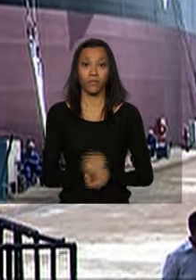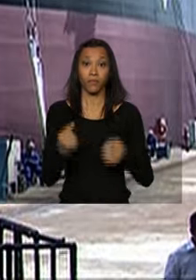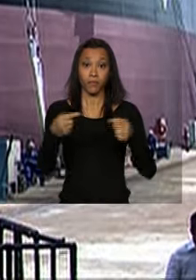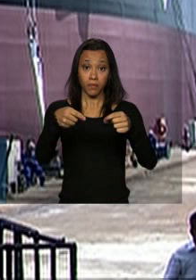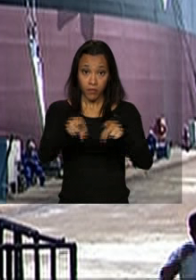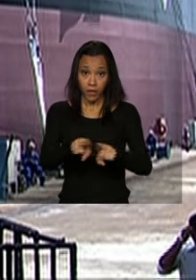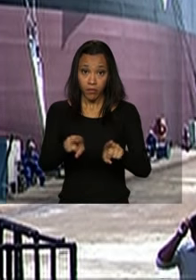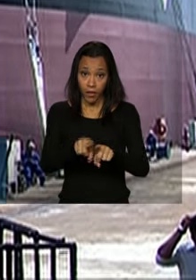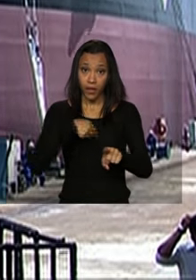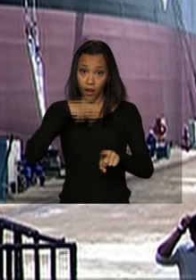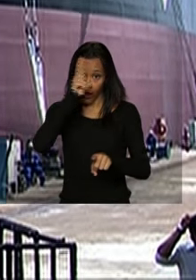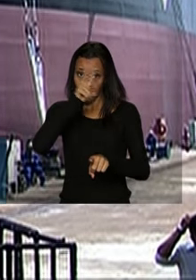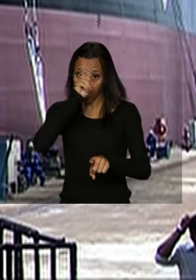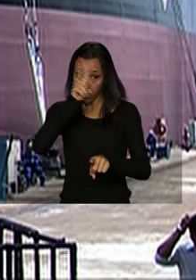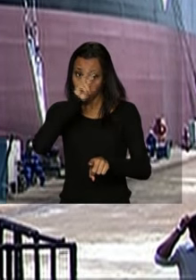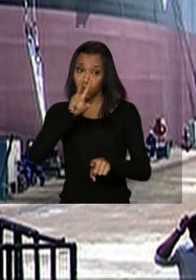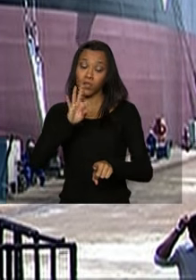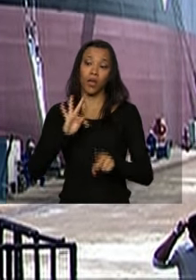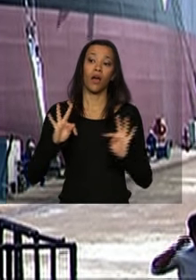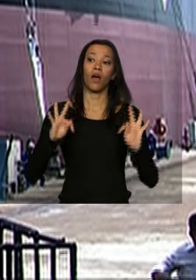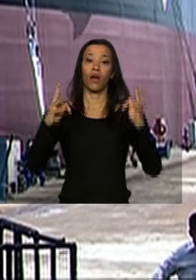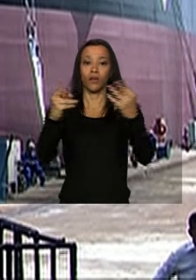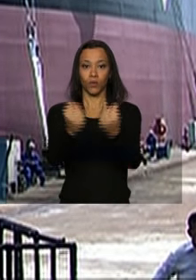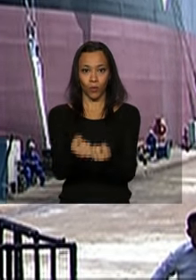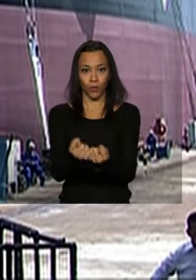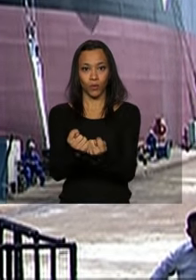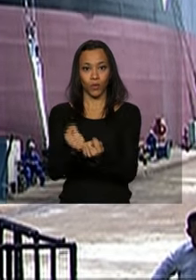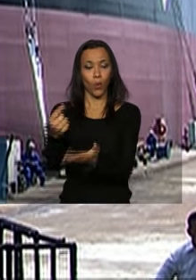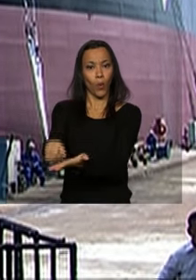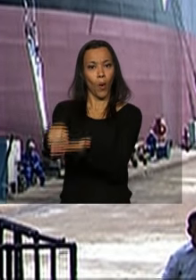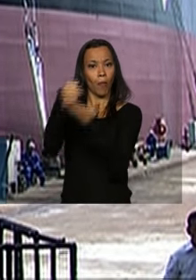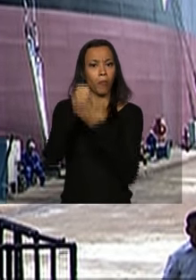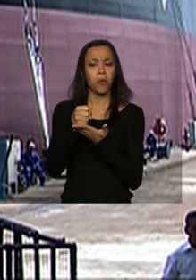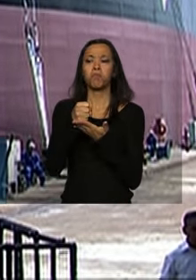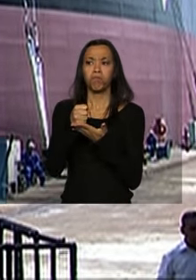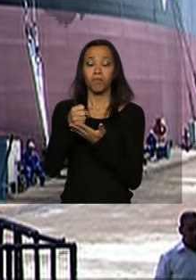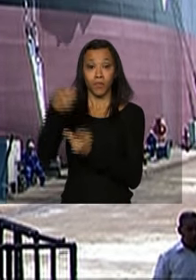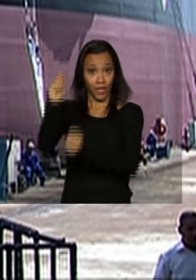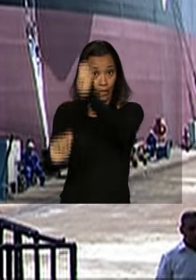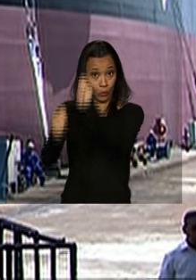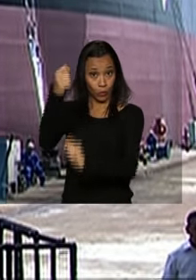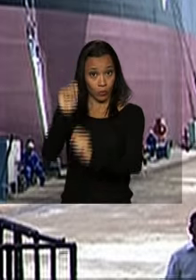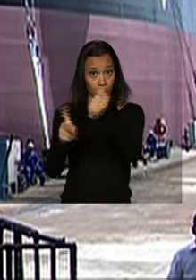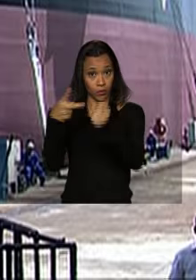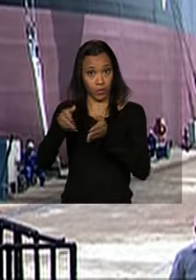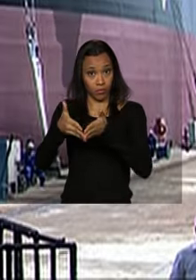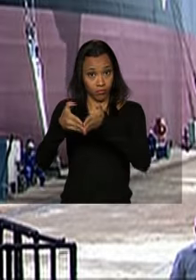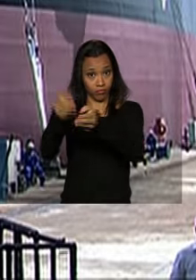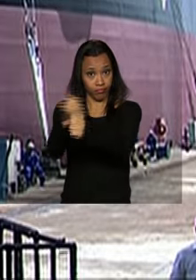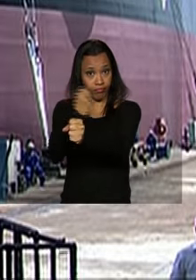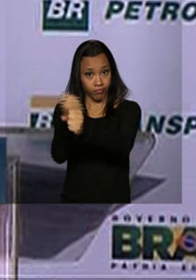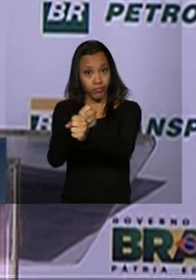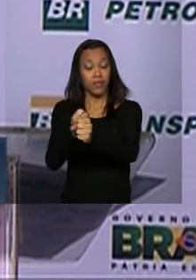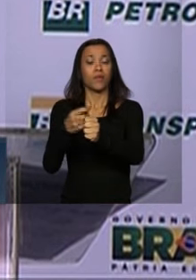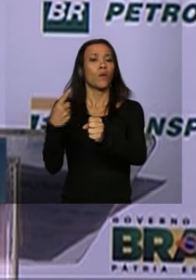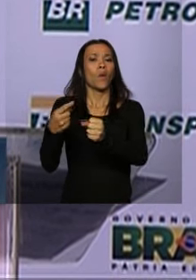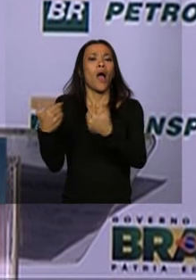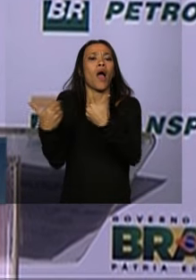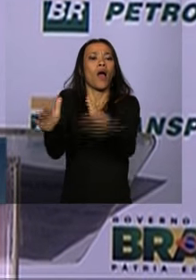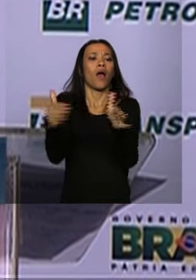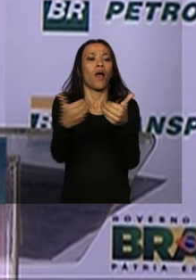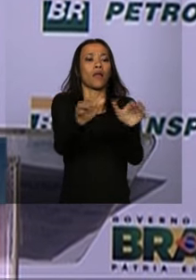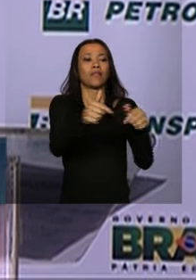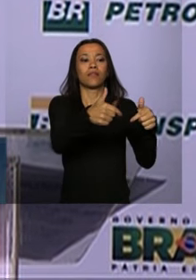Lembramos ainda a todos que o apoio recebido por nossa indústria tem sido retribuído com dedicação, com a geração de milhares de